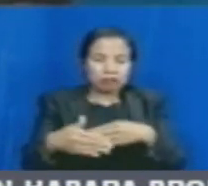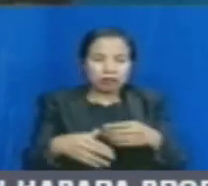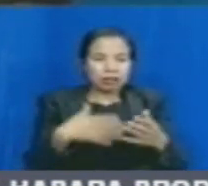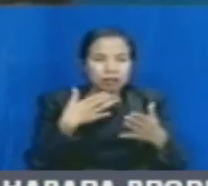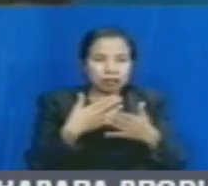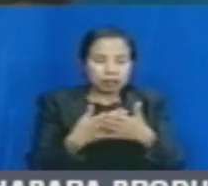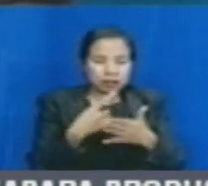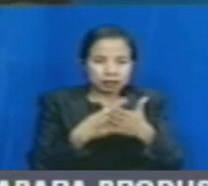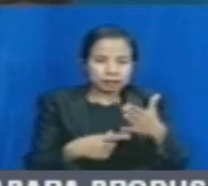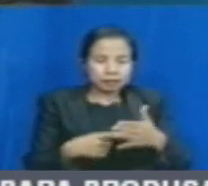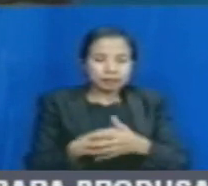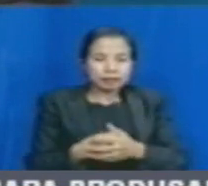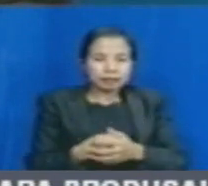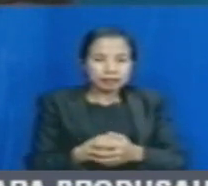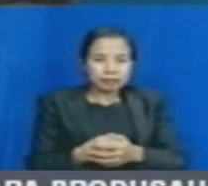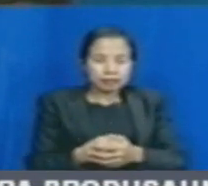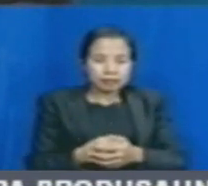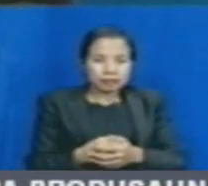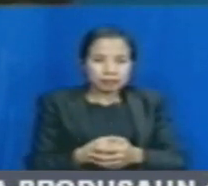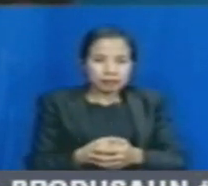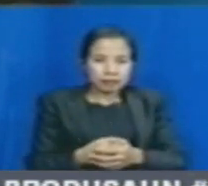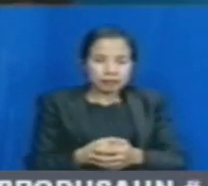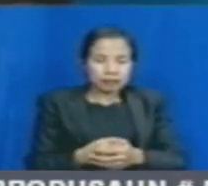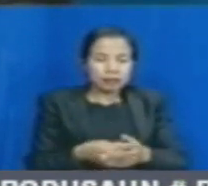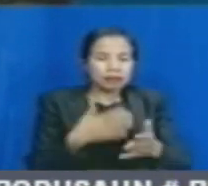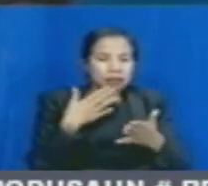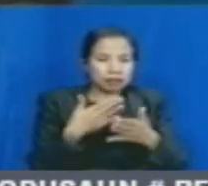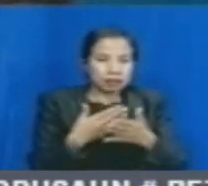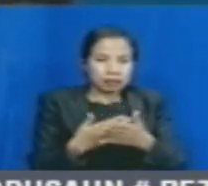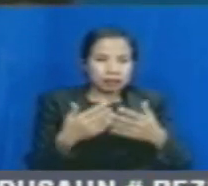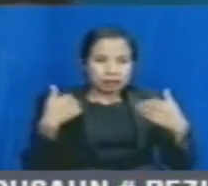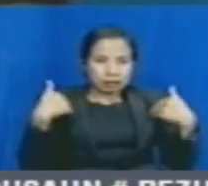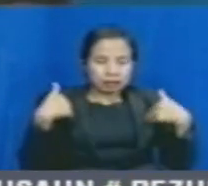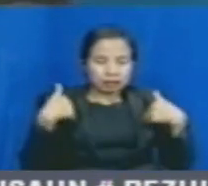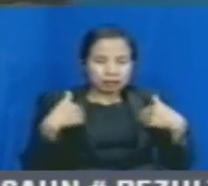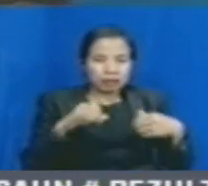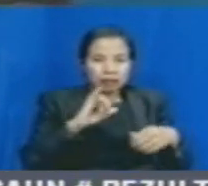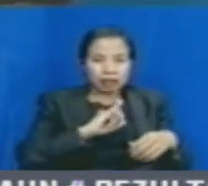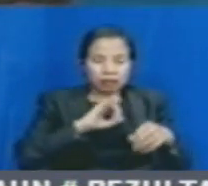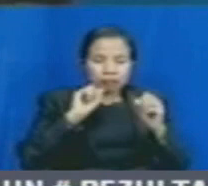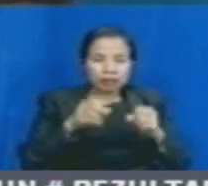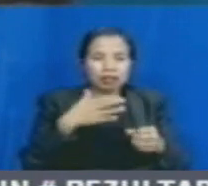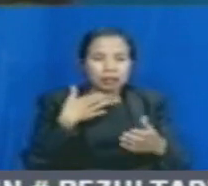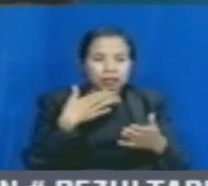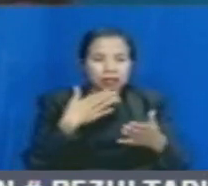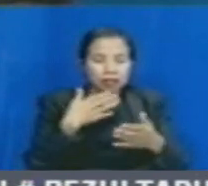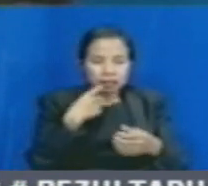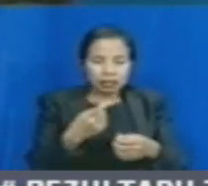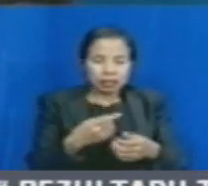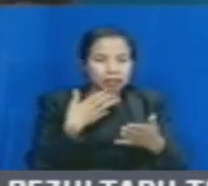bele com certeza vantagens iha a bele tem vantagens ne bo